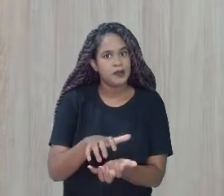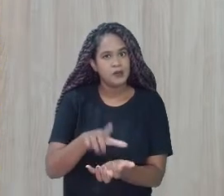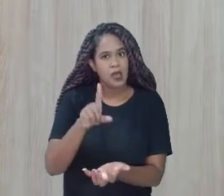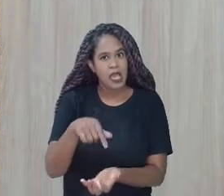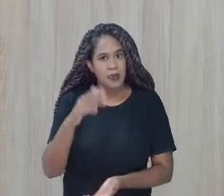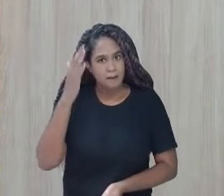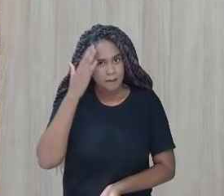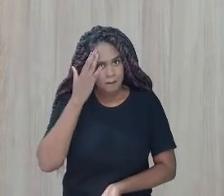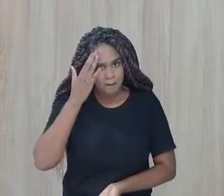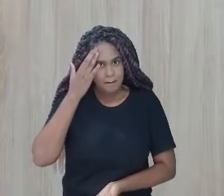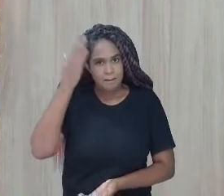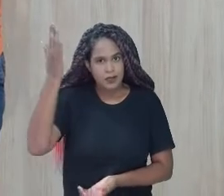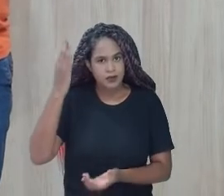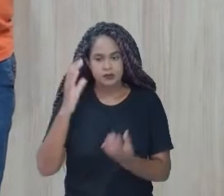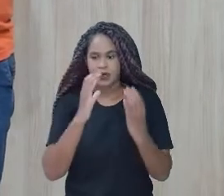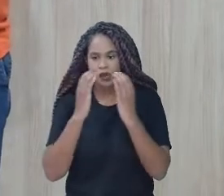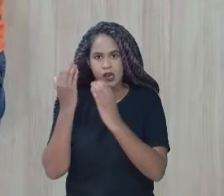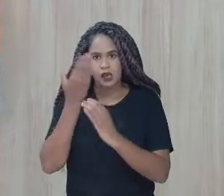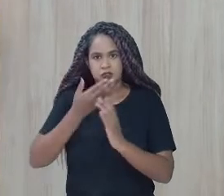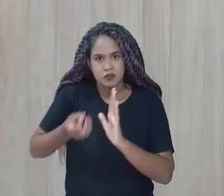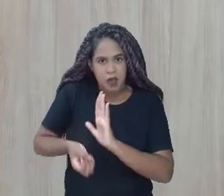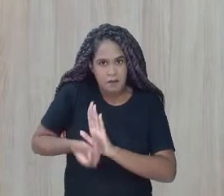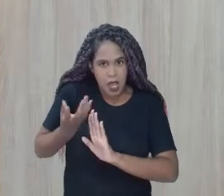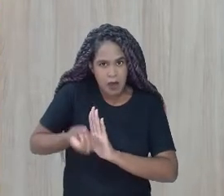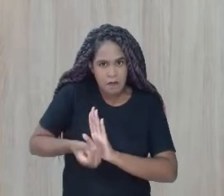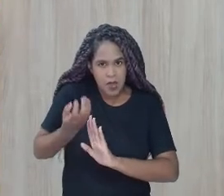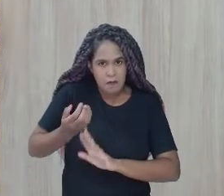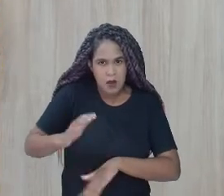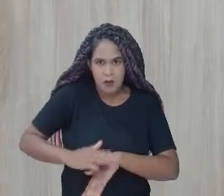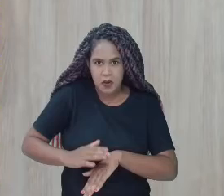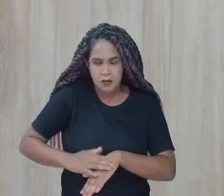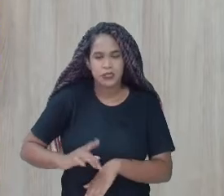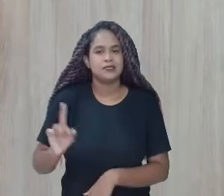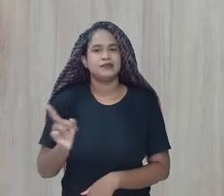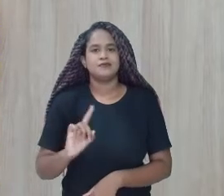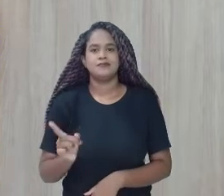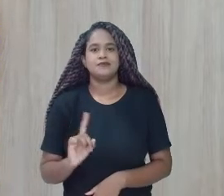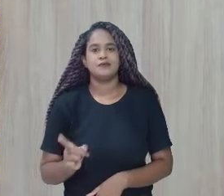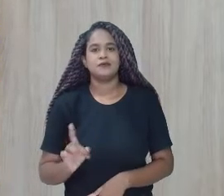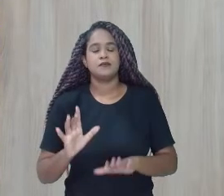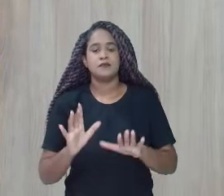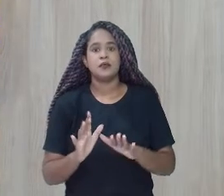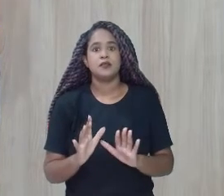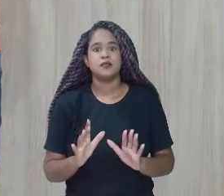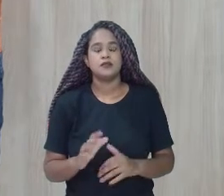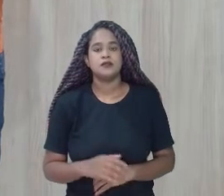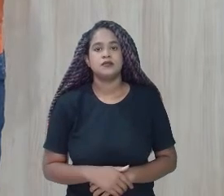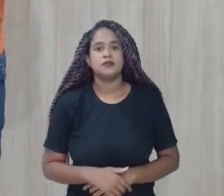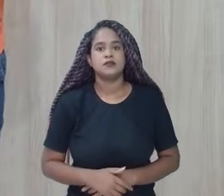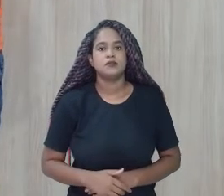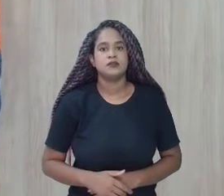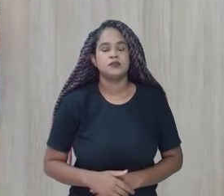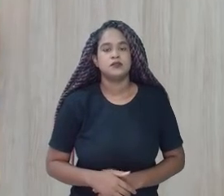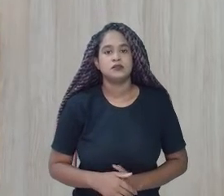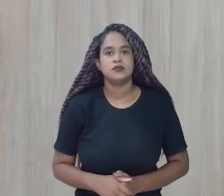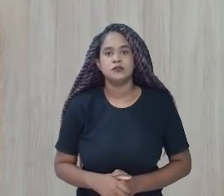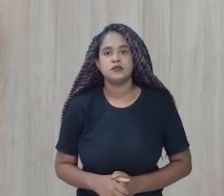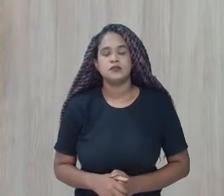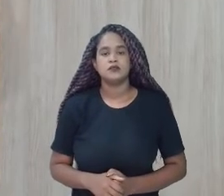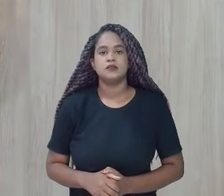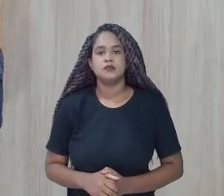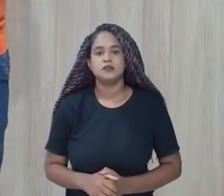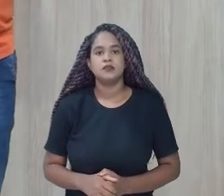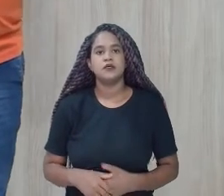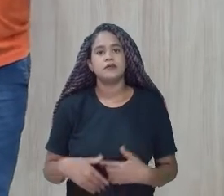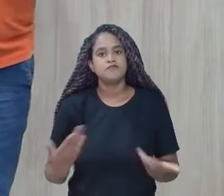o maior produtor de açúcar, não somente do Brasil, mas também não somente do Nordeste.